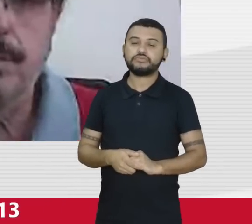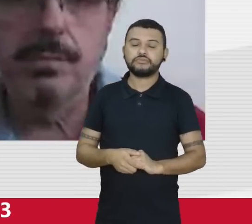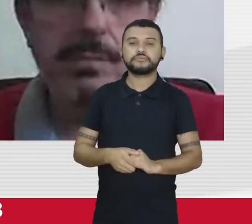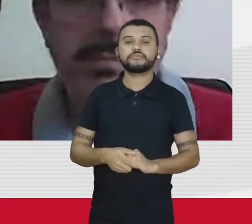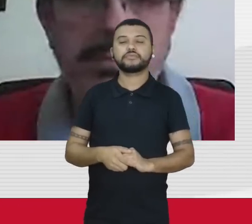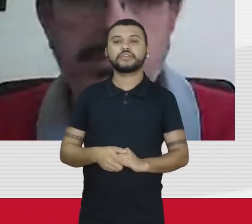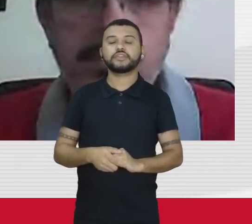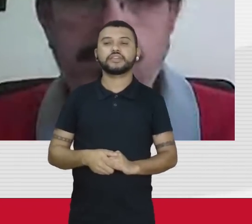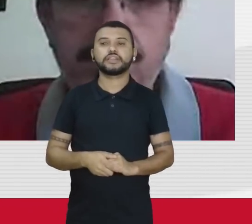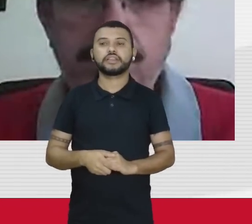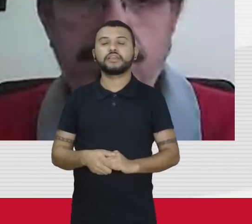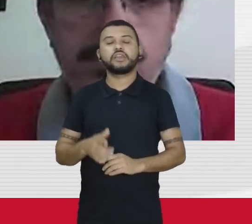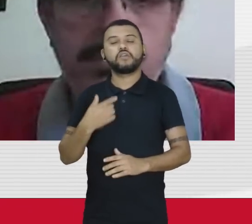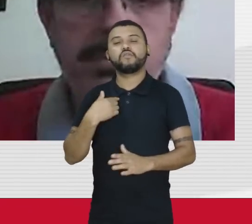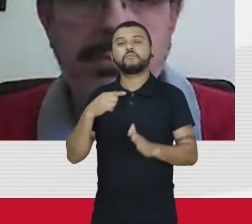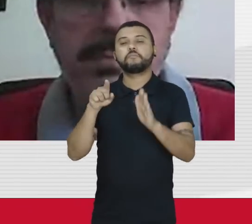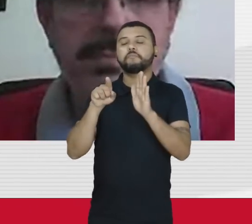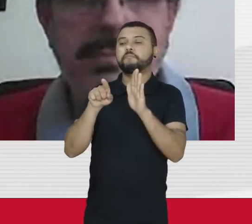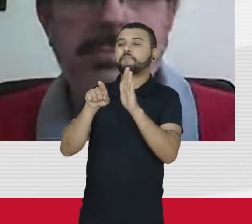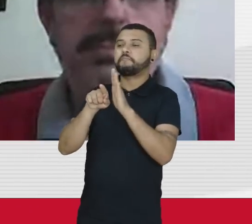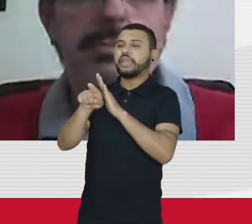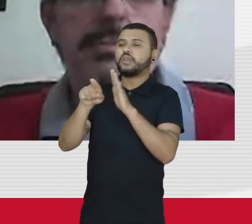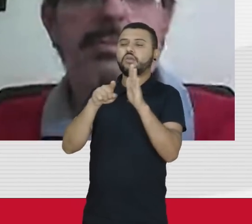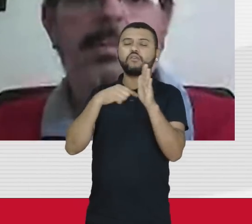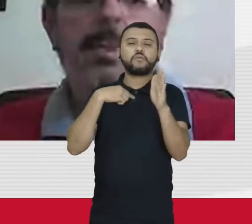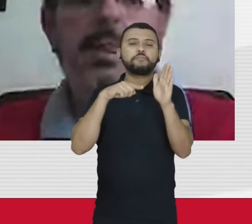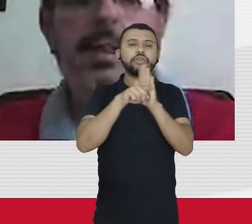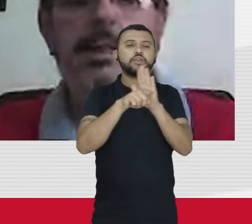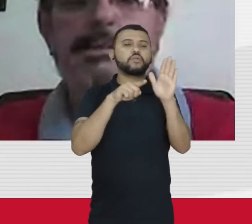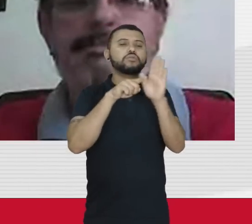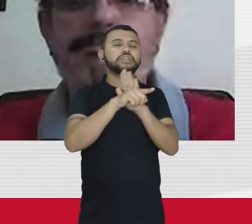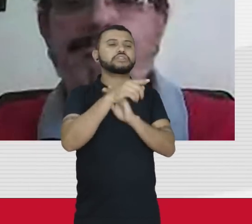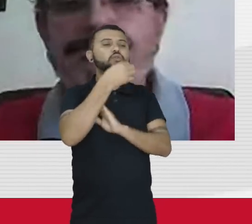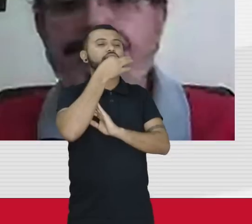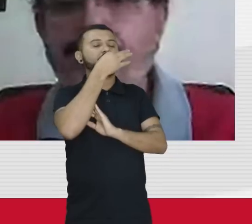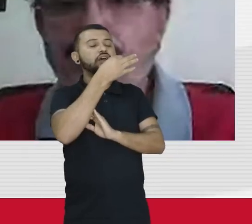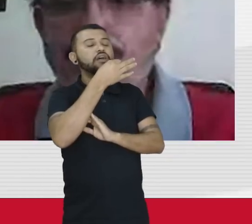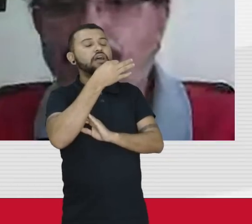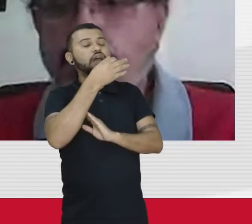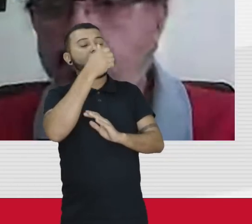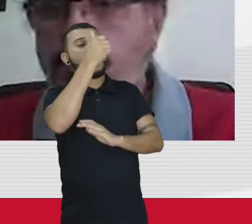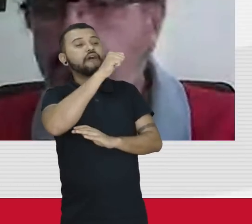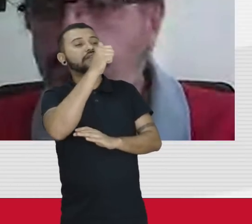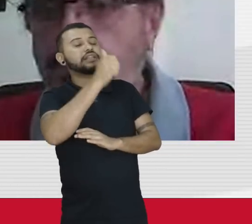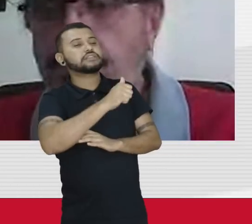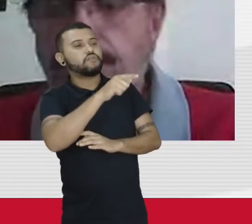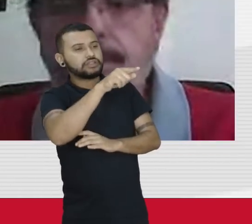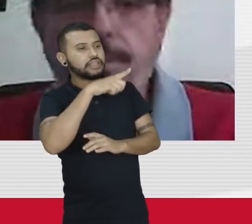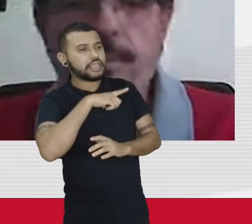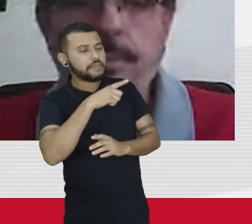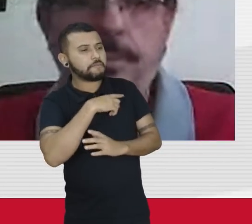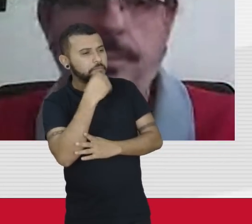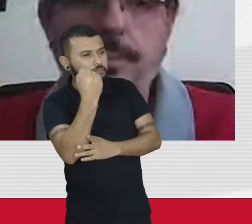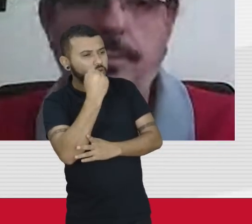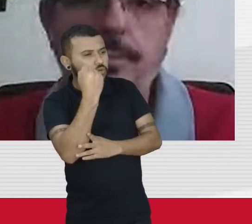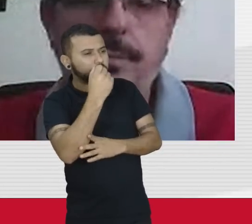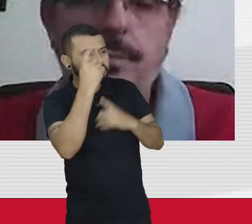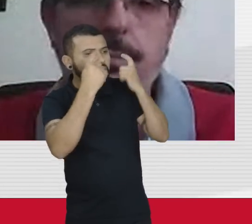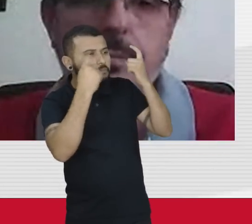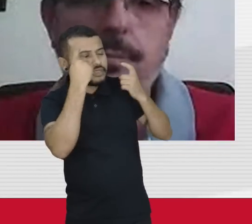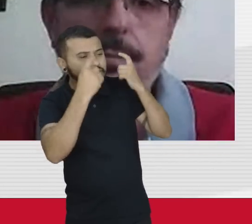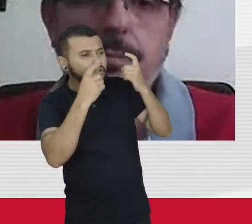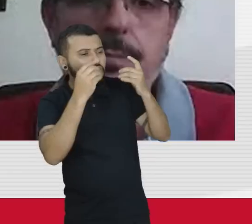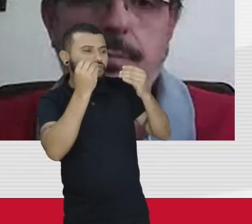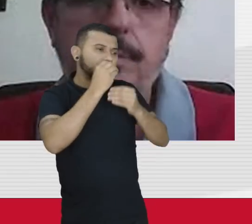Olha, eu quero fazer uma pergunta. Qual é a sua avaliação, qual o grau de preocupação que você tem diante